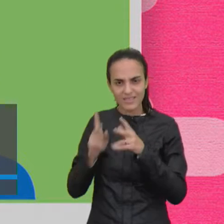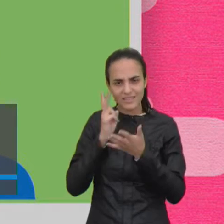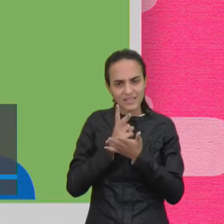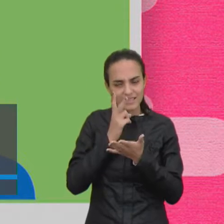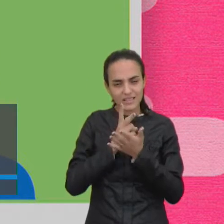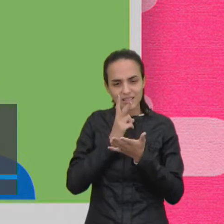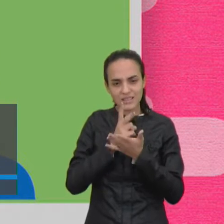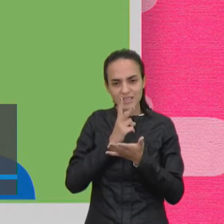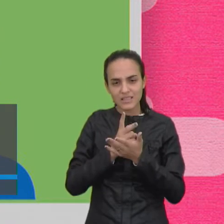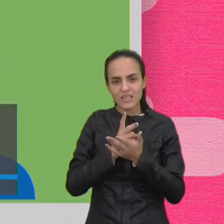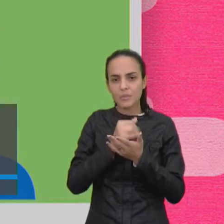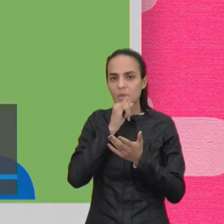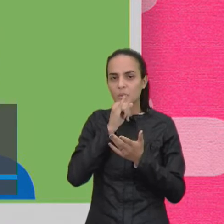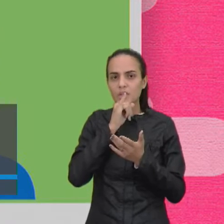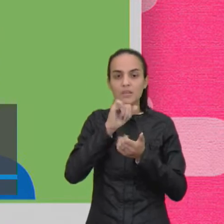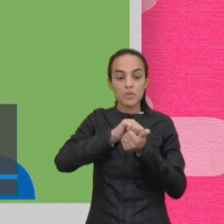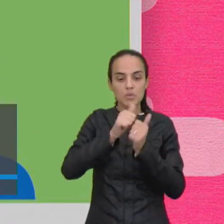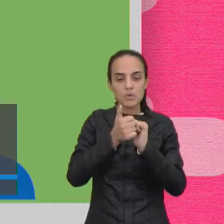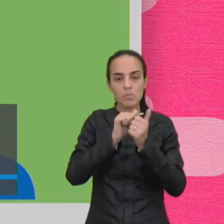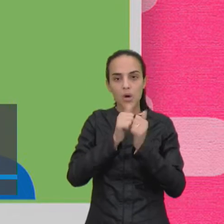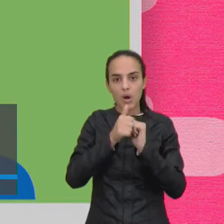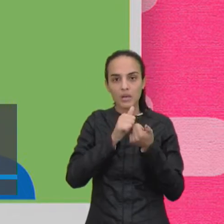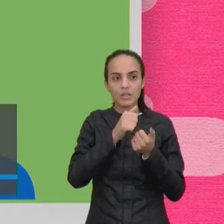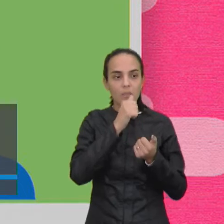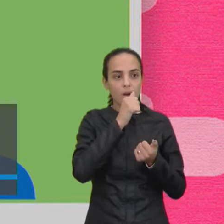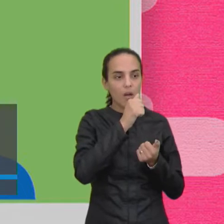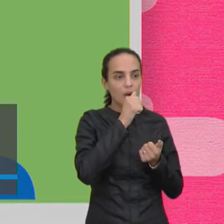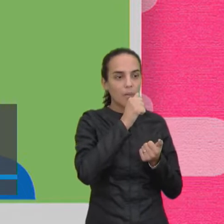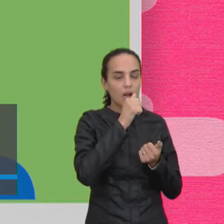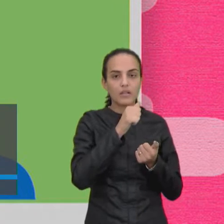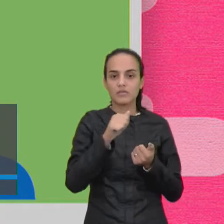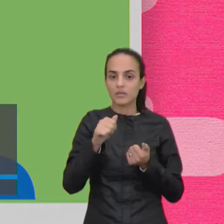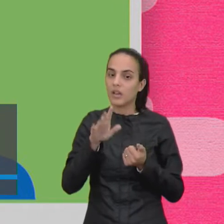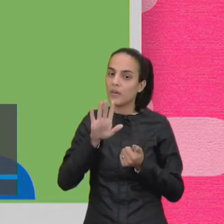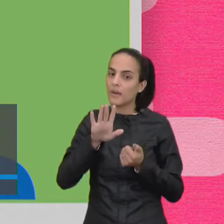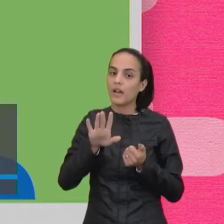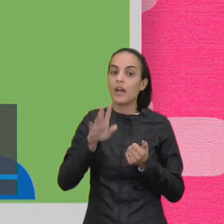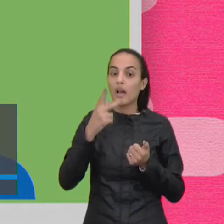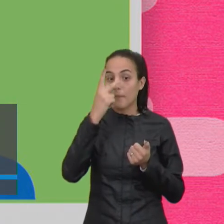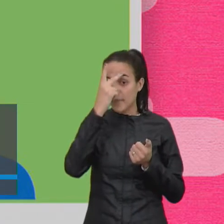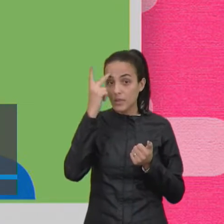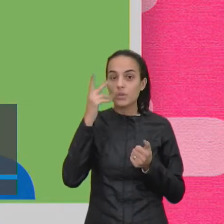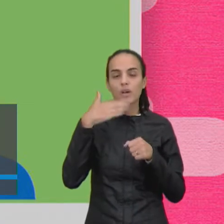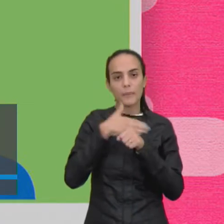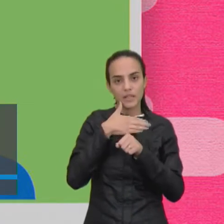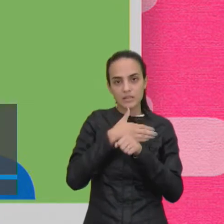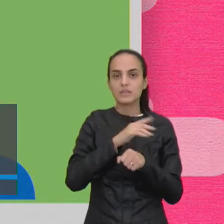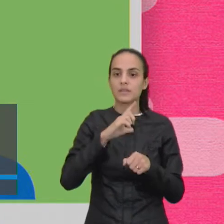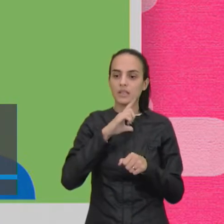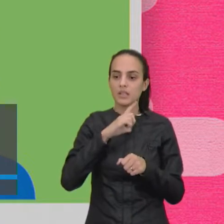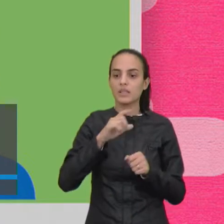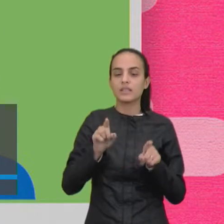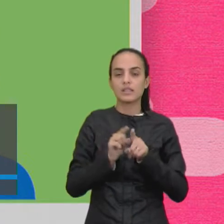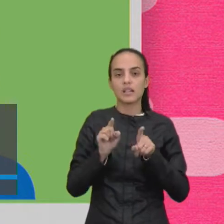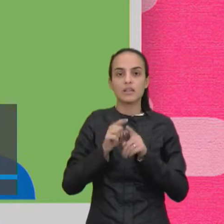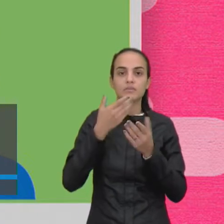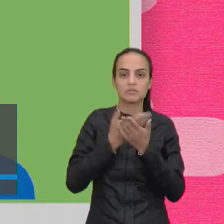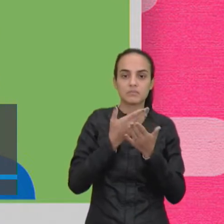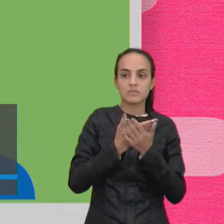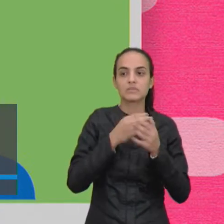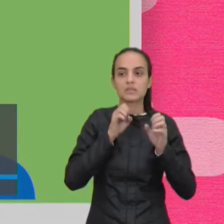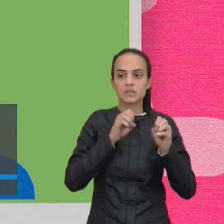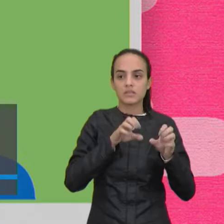fez locução de esportiva, ele não é um esportista, mas ele é uma pessoa que estava lá participando, ele estudou,